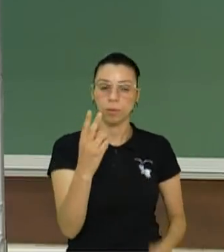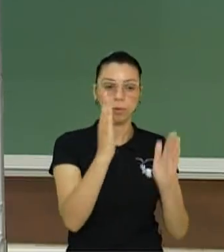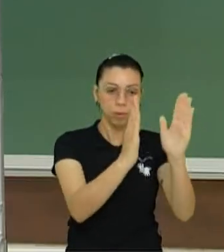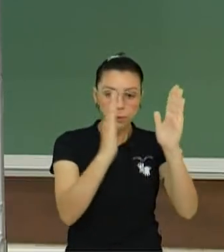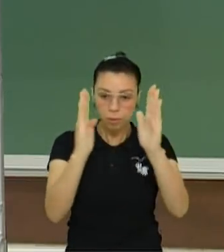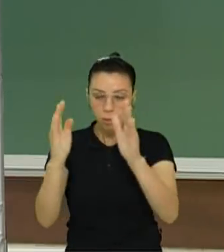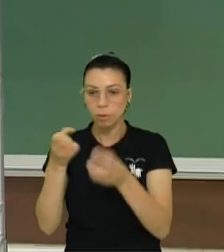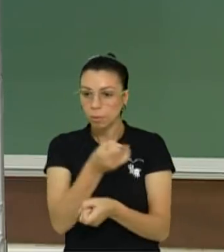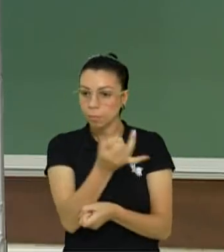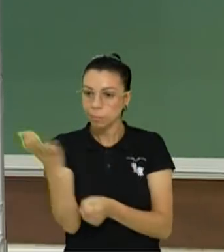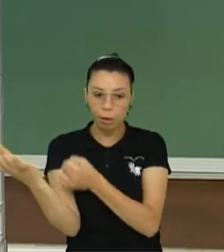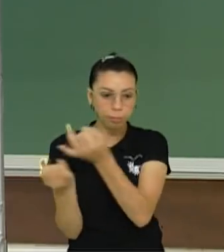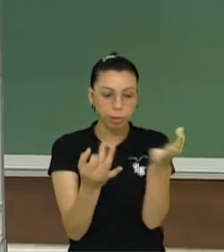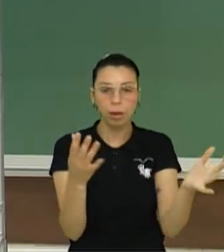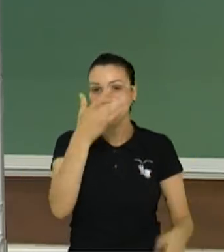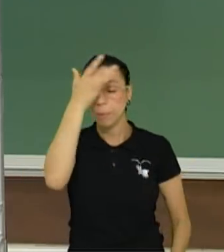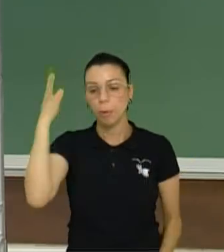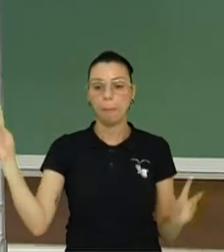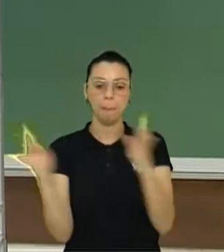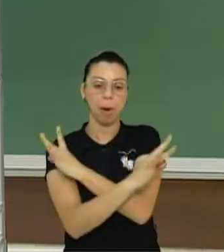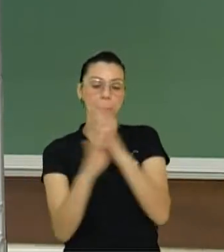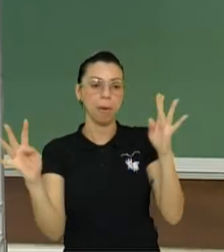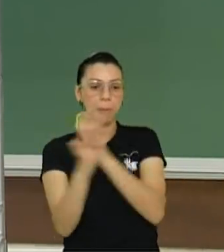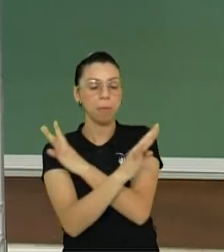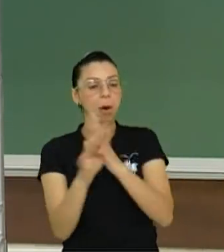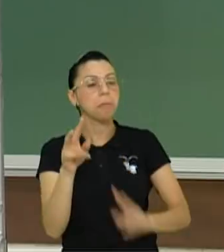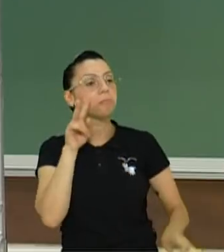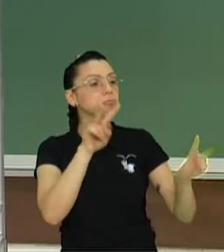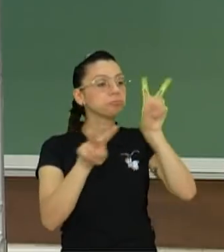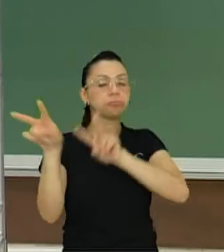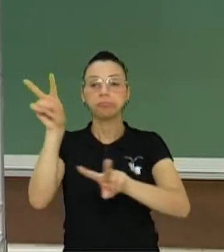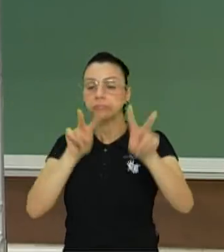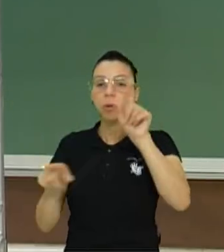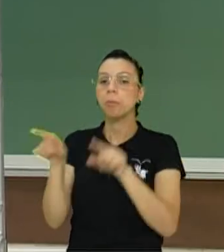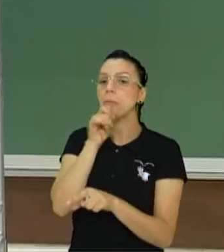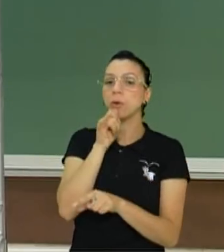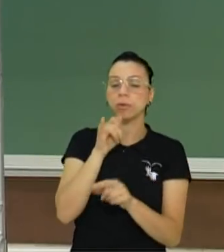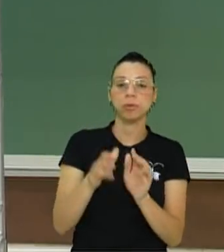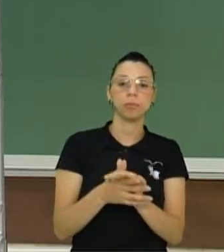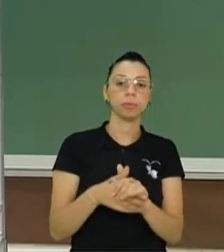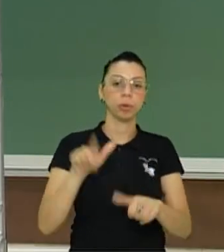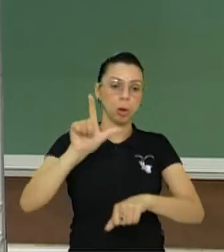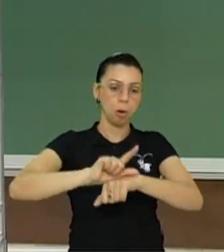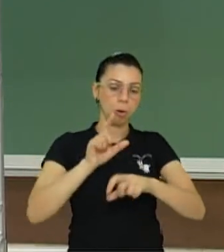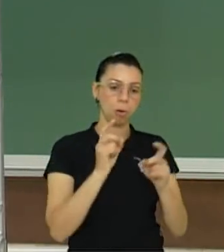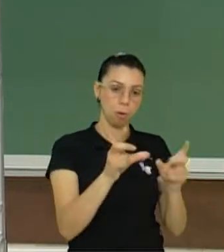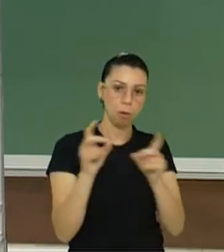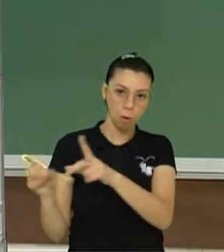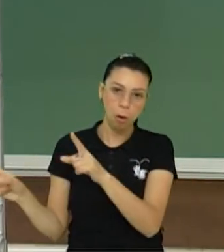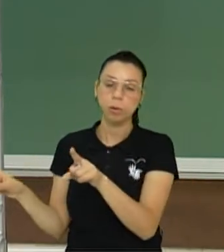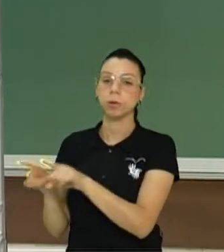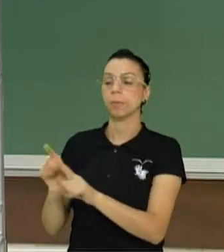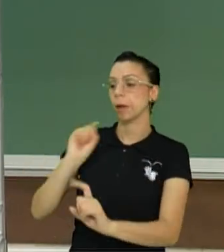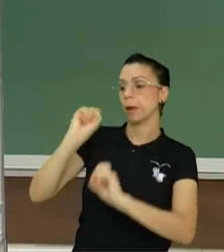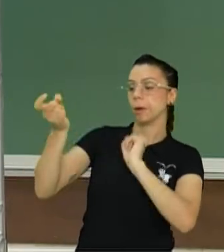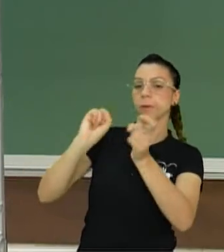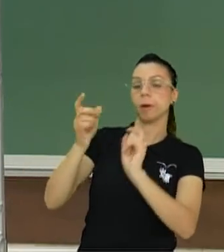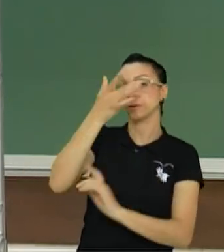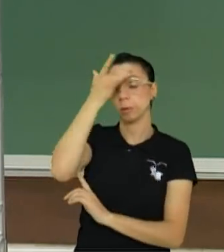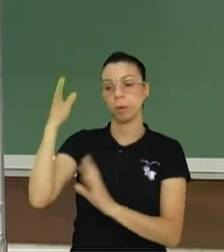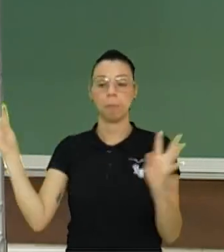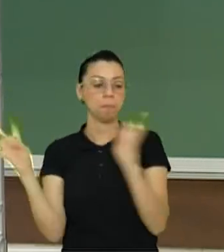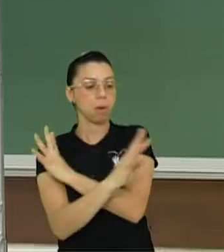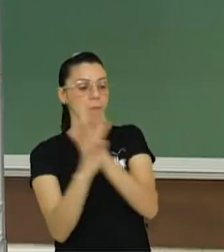principais lugares de maior fluxo de pessoas em Roma, no comércio, no fórum, lugares onde as pessoas passavam e